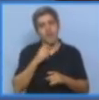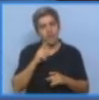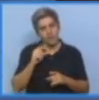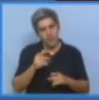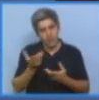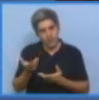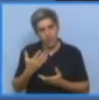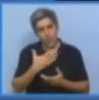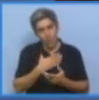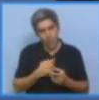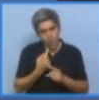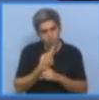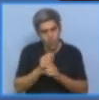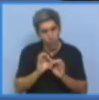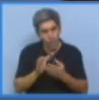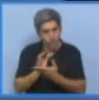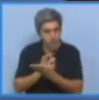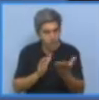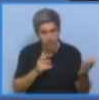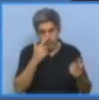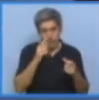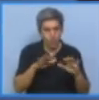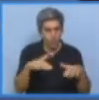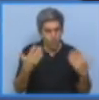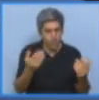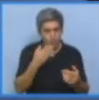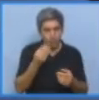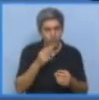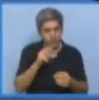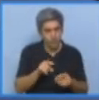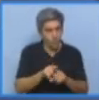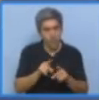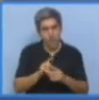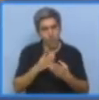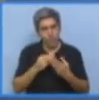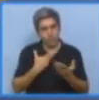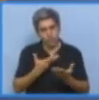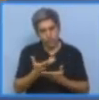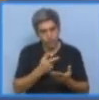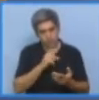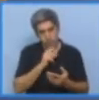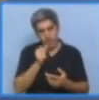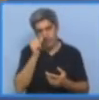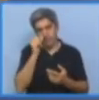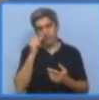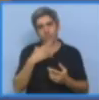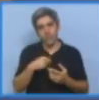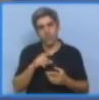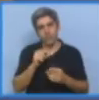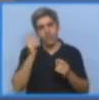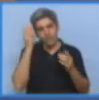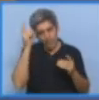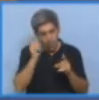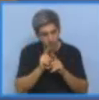que tem gostos iguais aos tantos jovens, que gosta de se